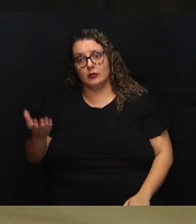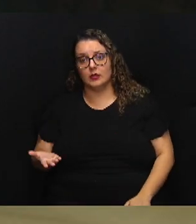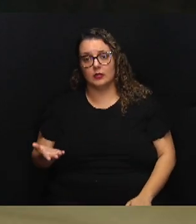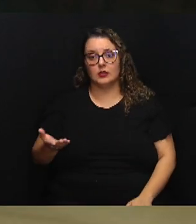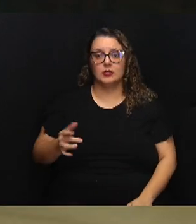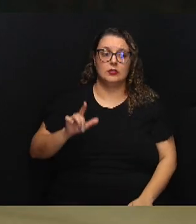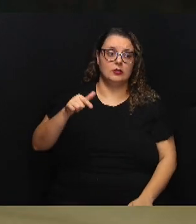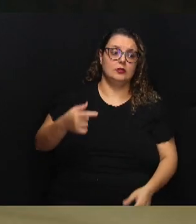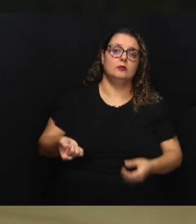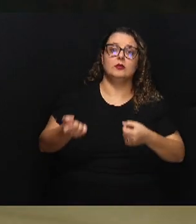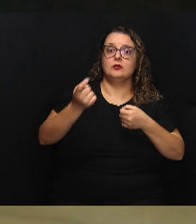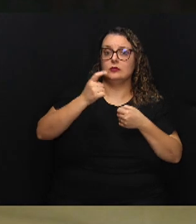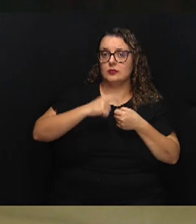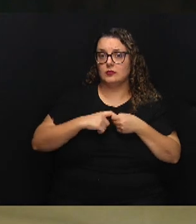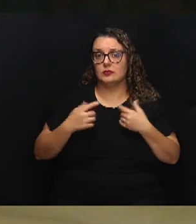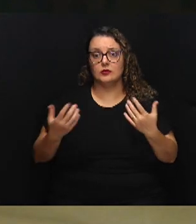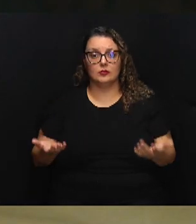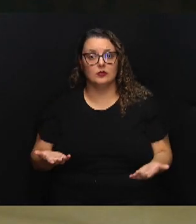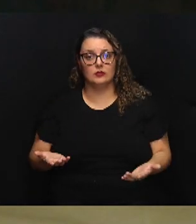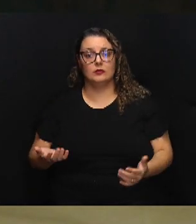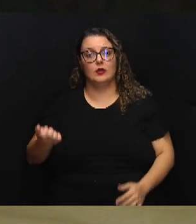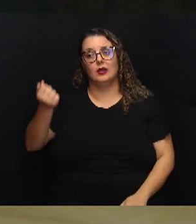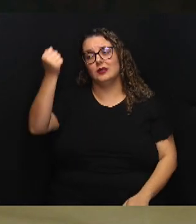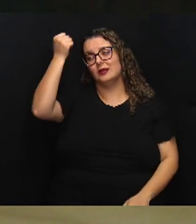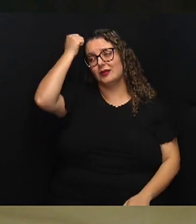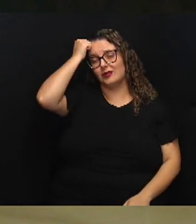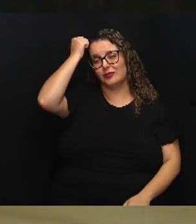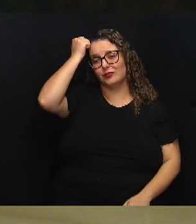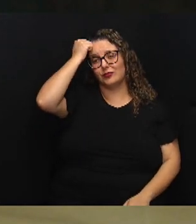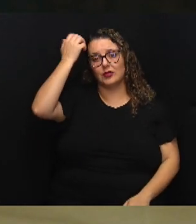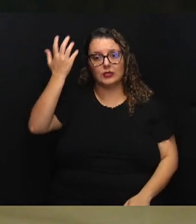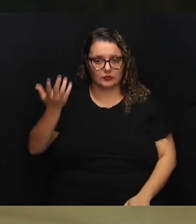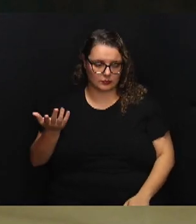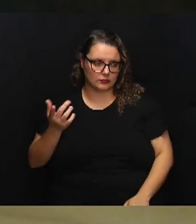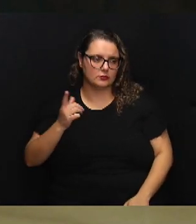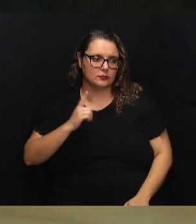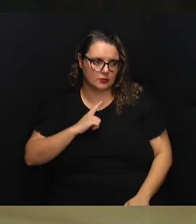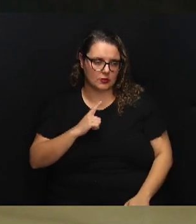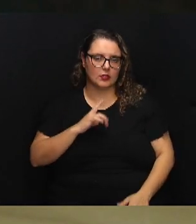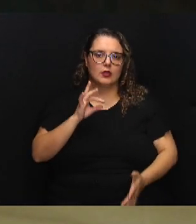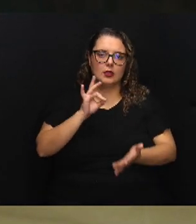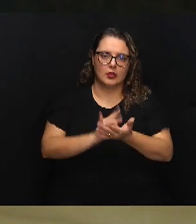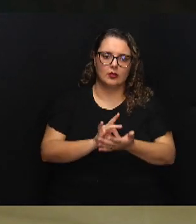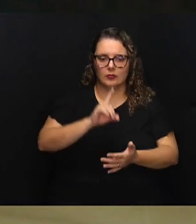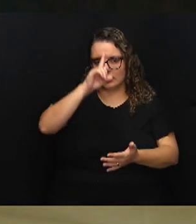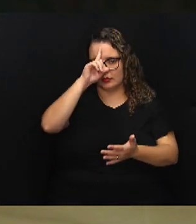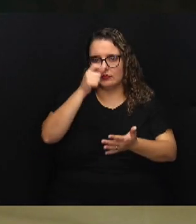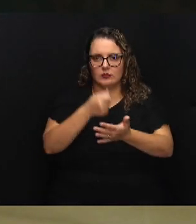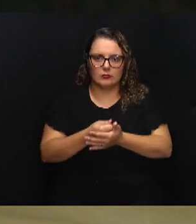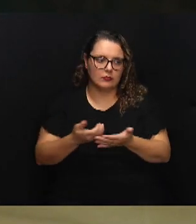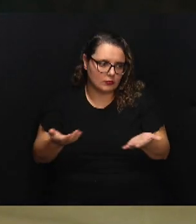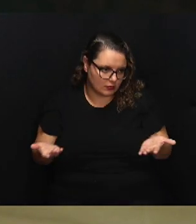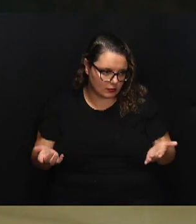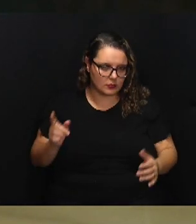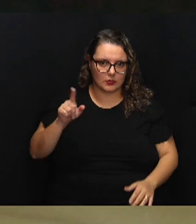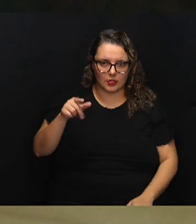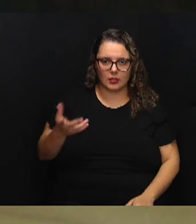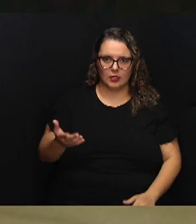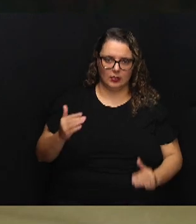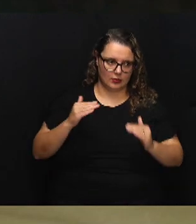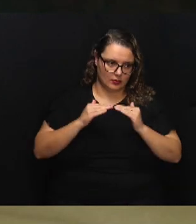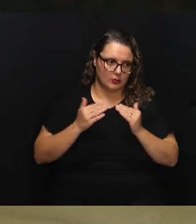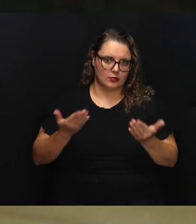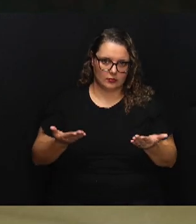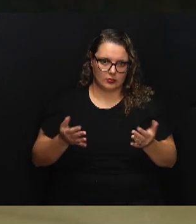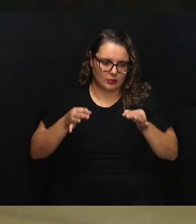aí depois volta, fica se culpando, né? Então você tem que realmente definir se isso tá de acordo com